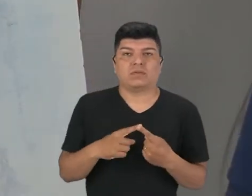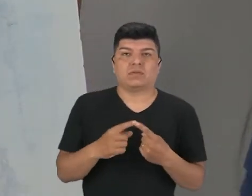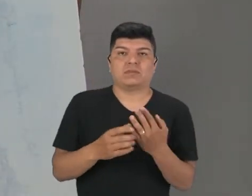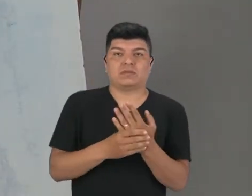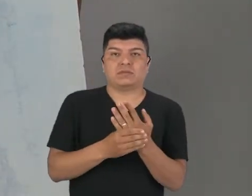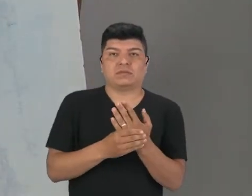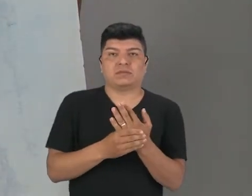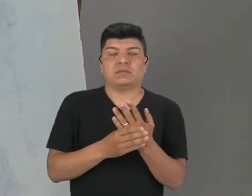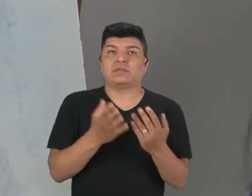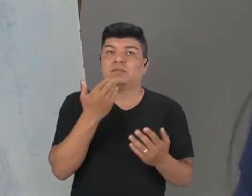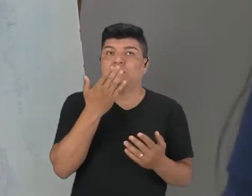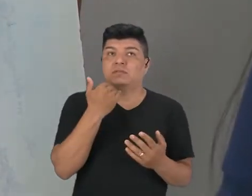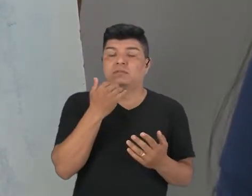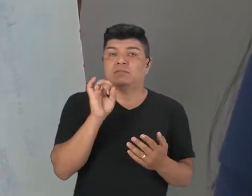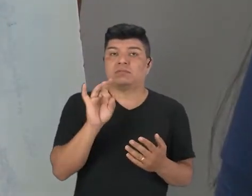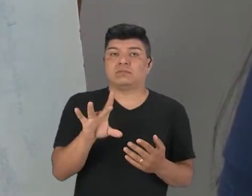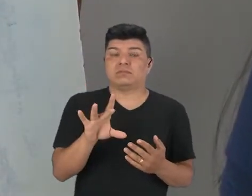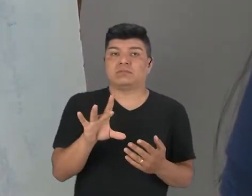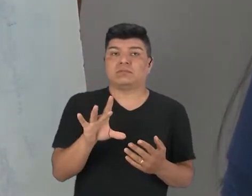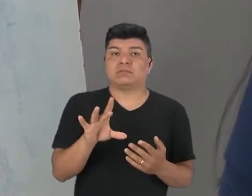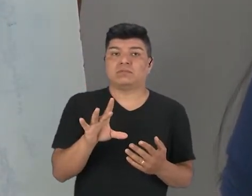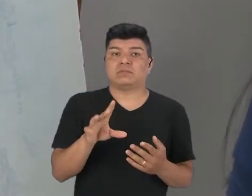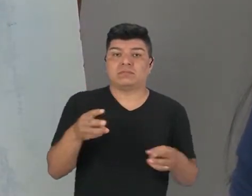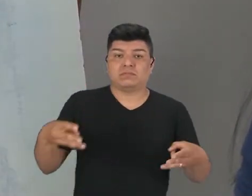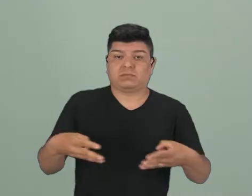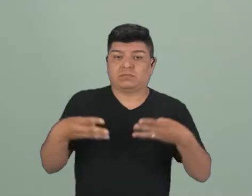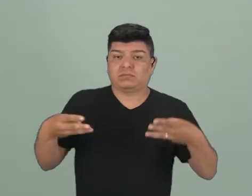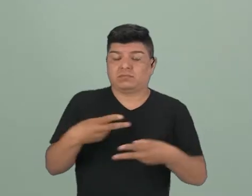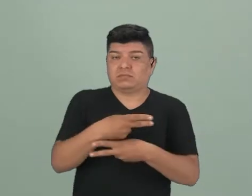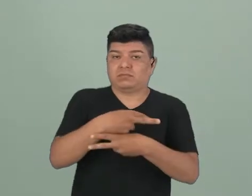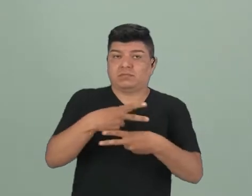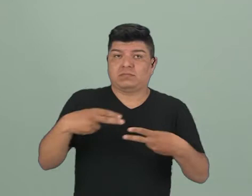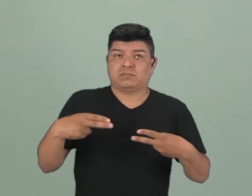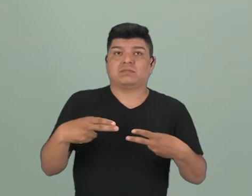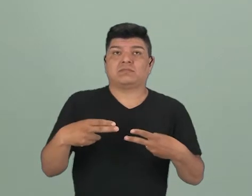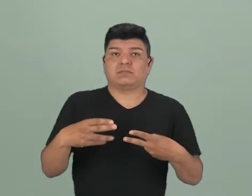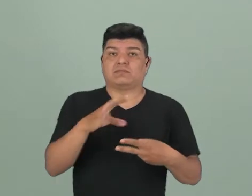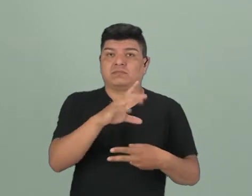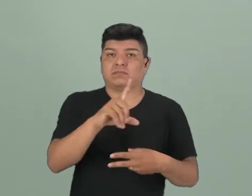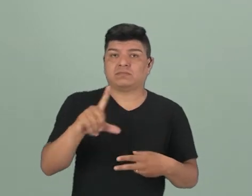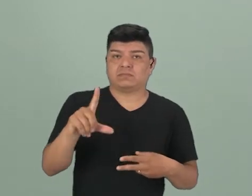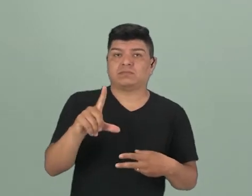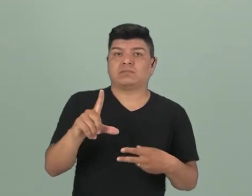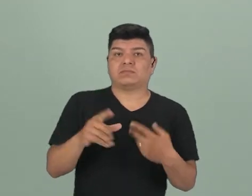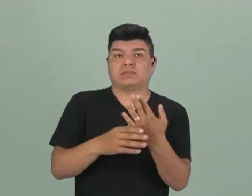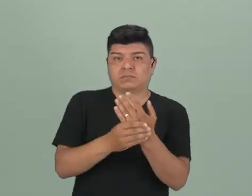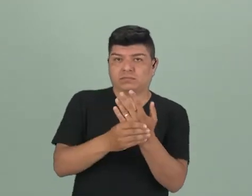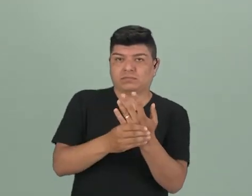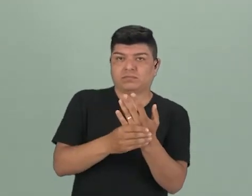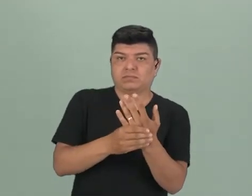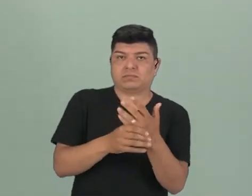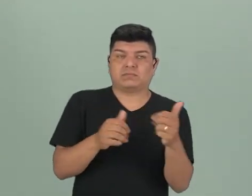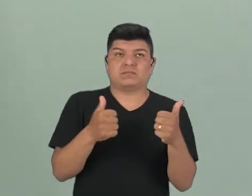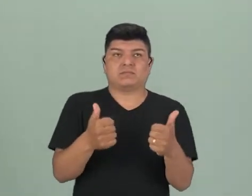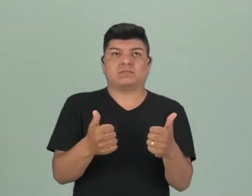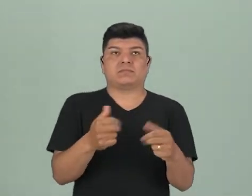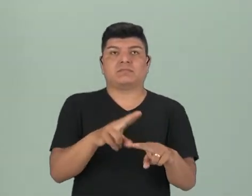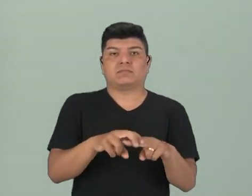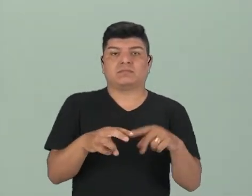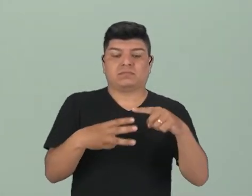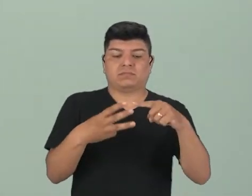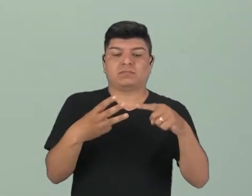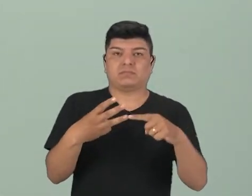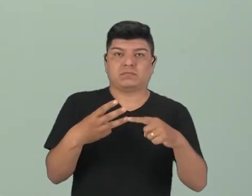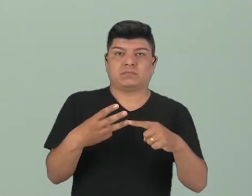Herbívoro, eles se alimentam apenas de vegetais. E aí eles entram na classificação dos herbívoros, tá? Então tem esses